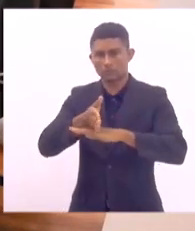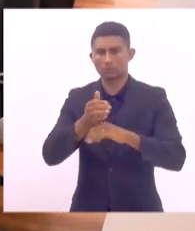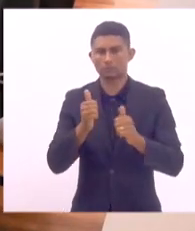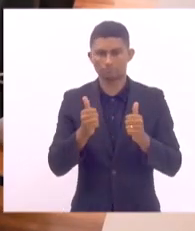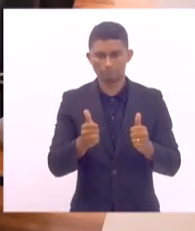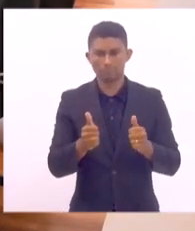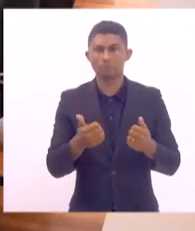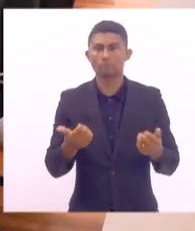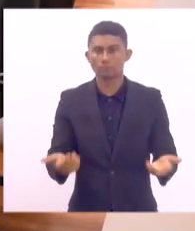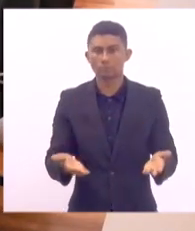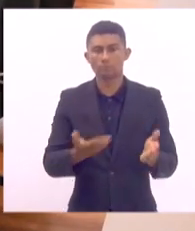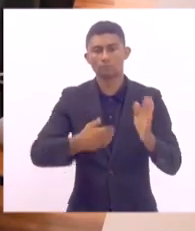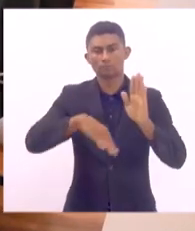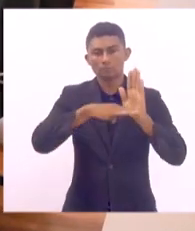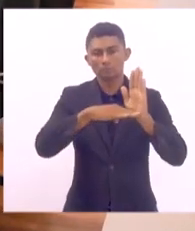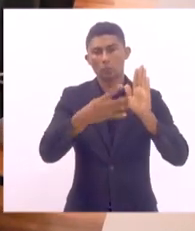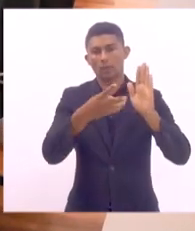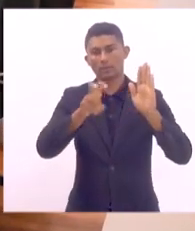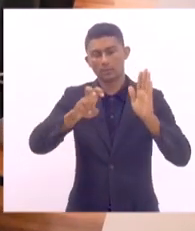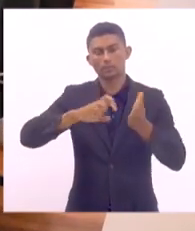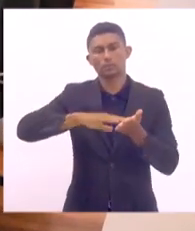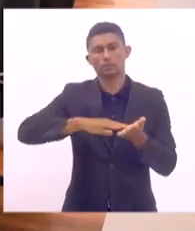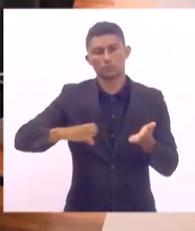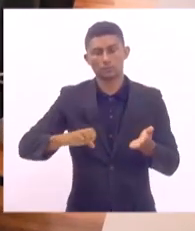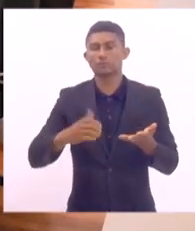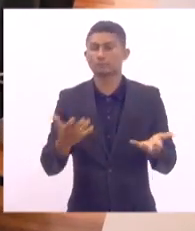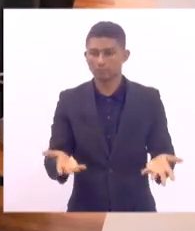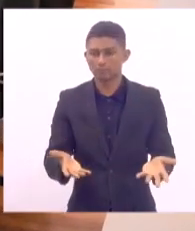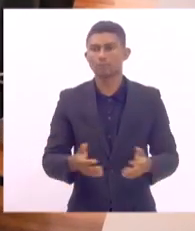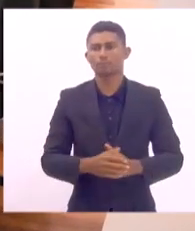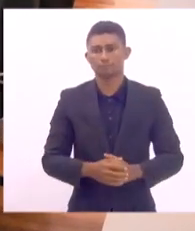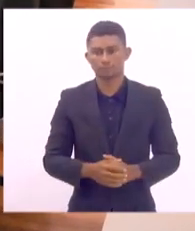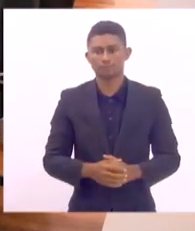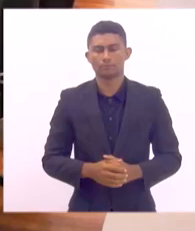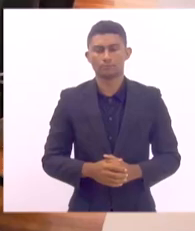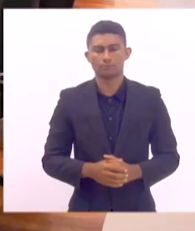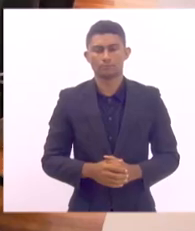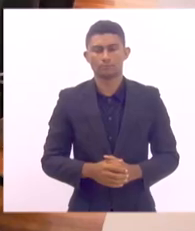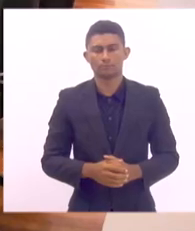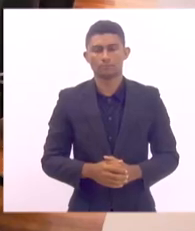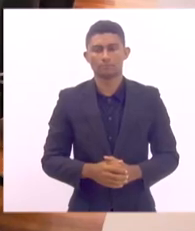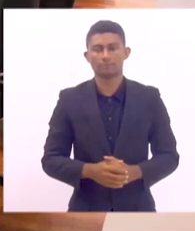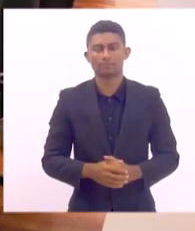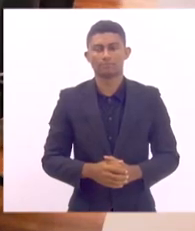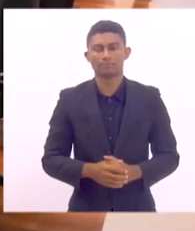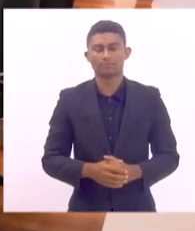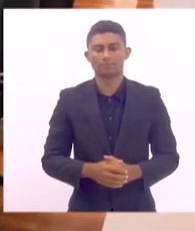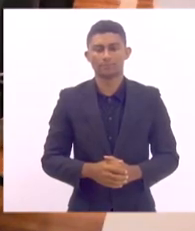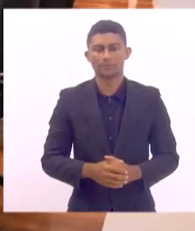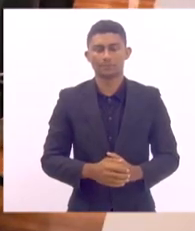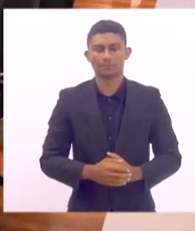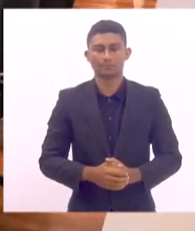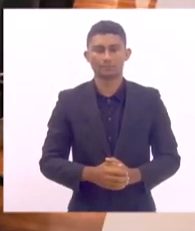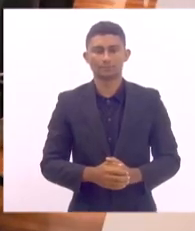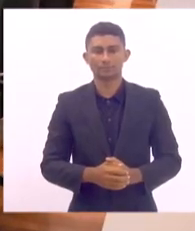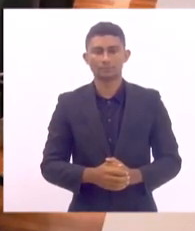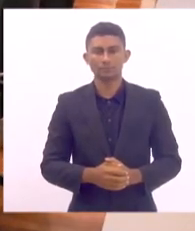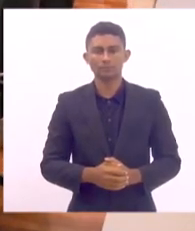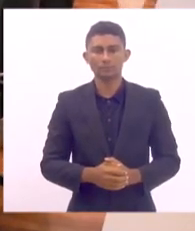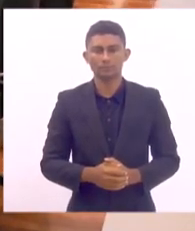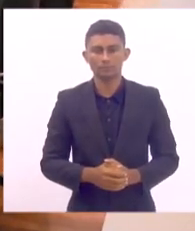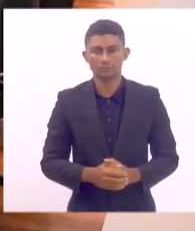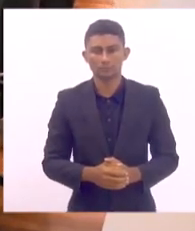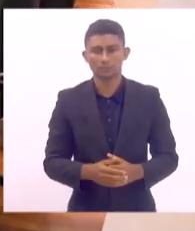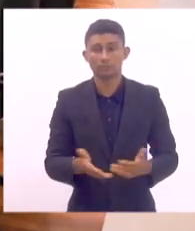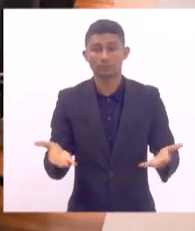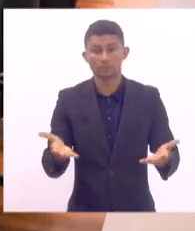Então vamos retirar o 45. Está retirado o 45. A bem da disciplina. Vamos para